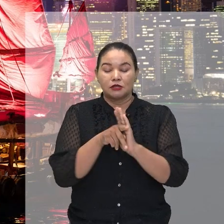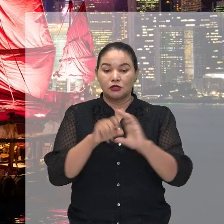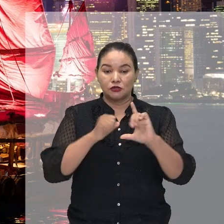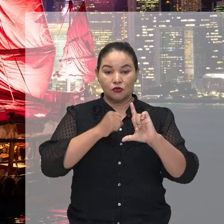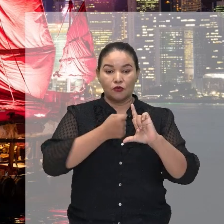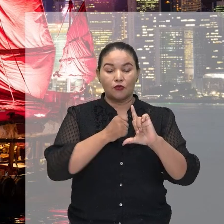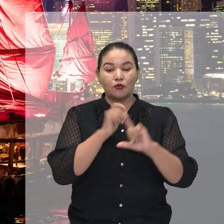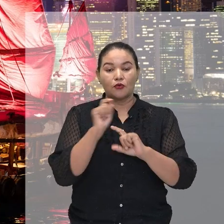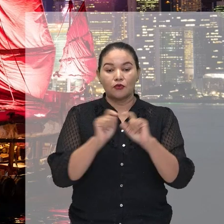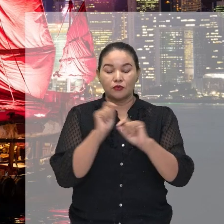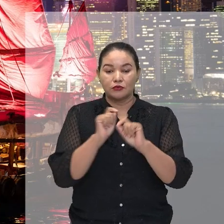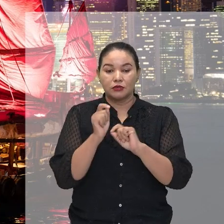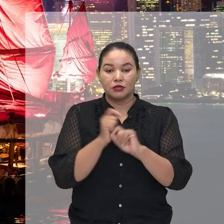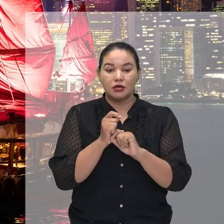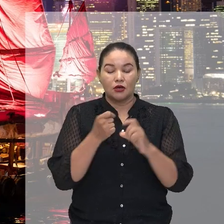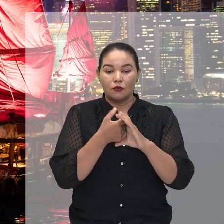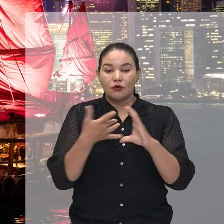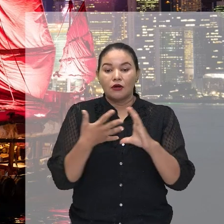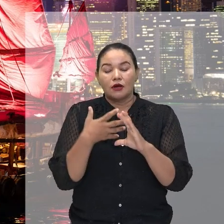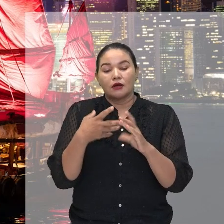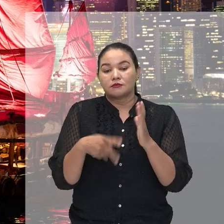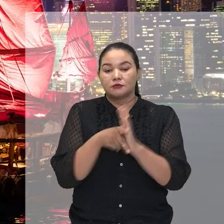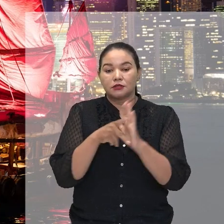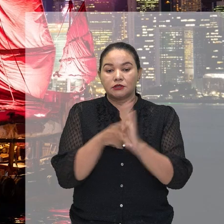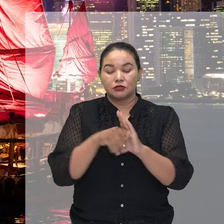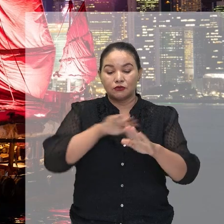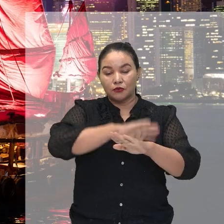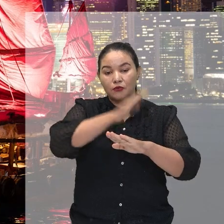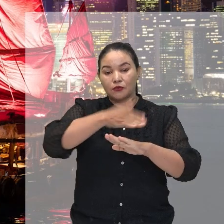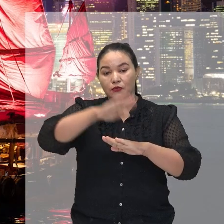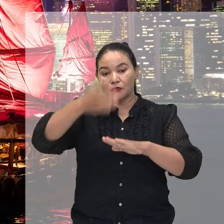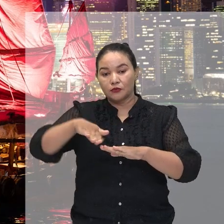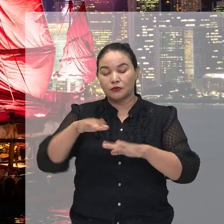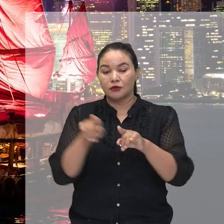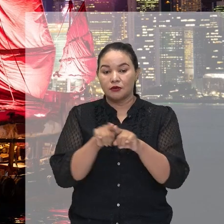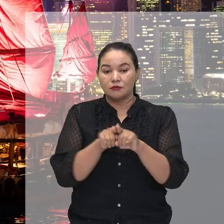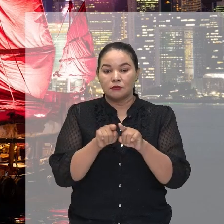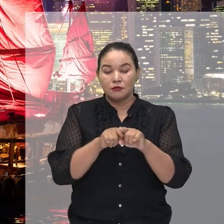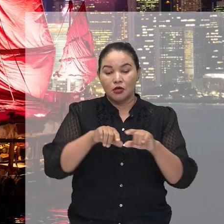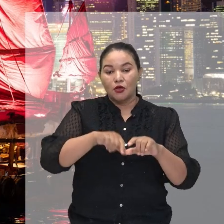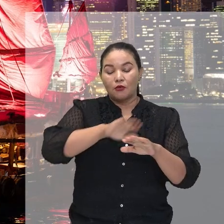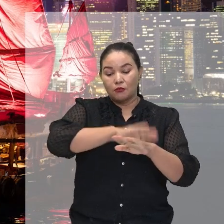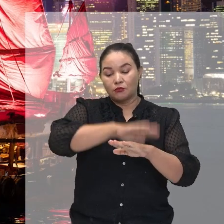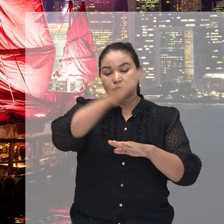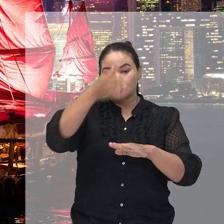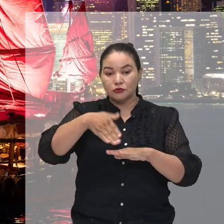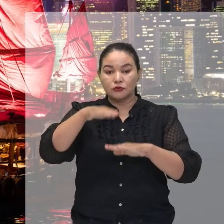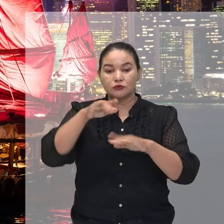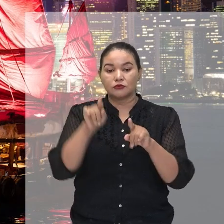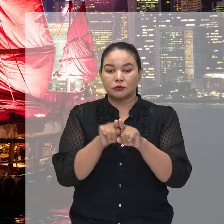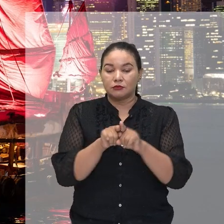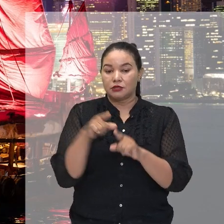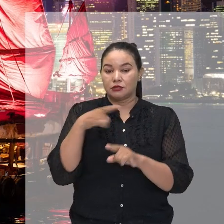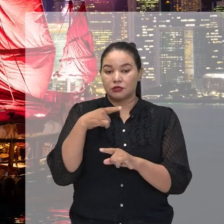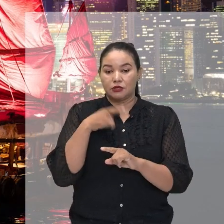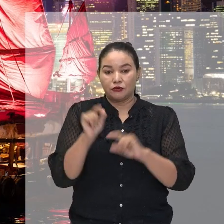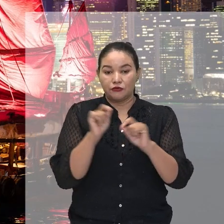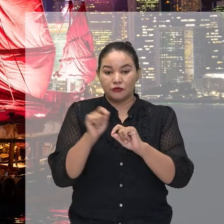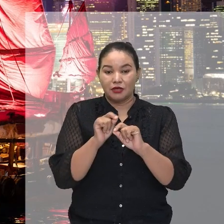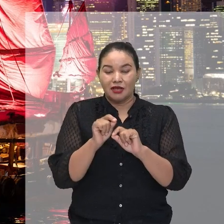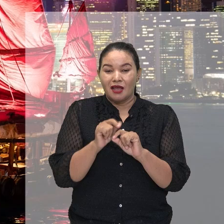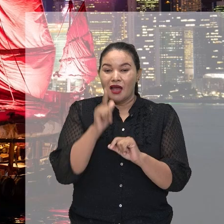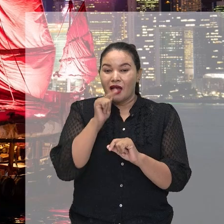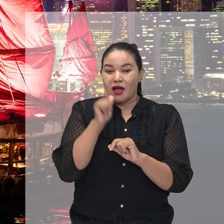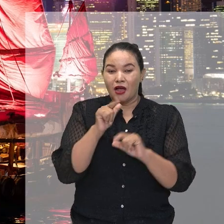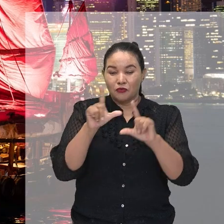Kong, vai ter seus aspectos naturais, onde o relevo, gente, ele acaba sendo montanhoso e vai ter o quê? A escassez de água, que